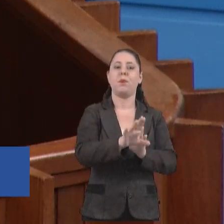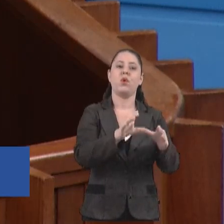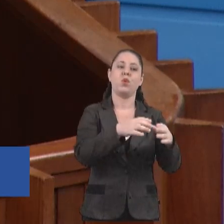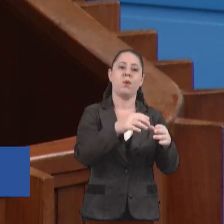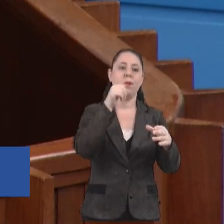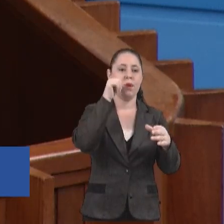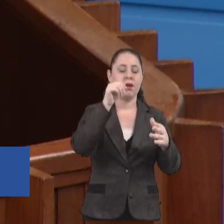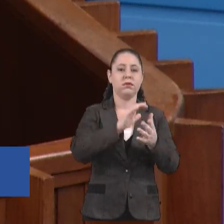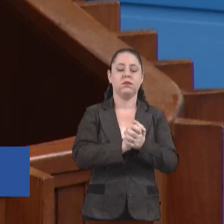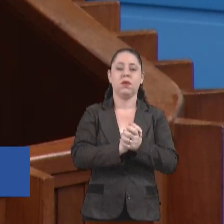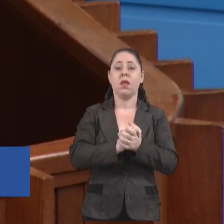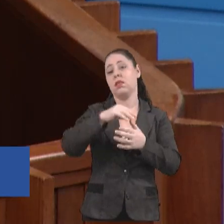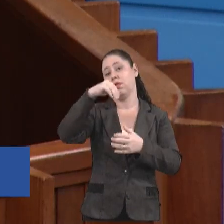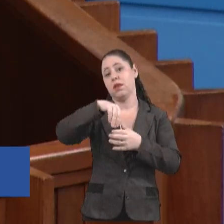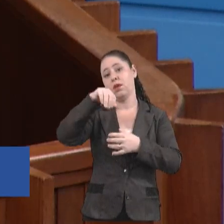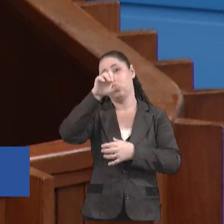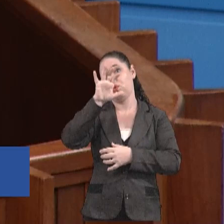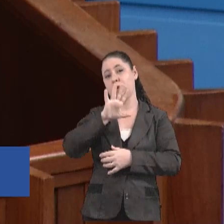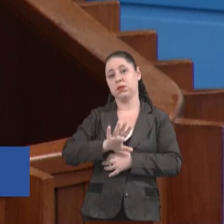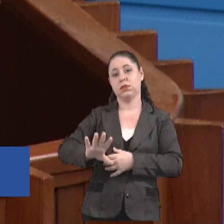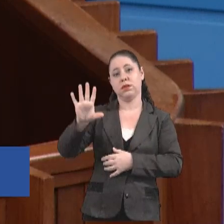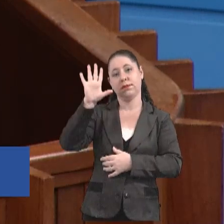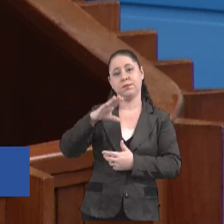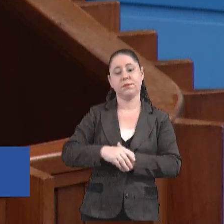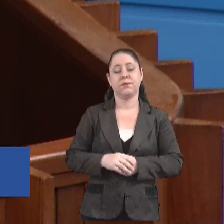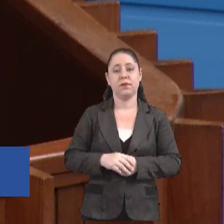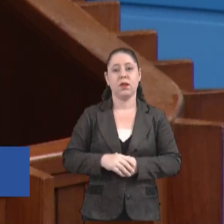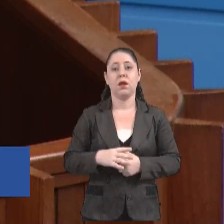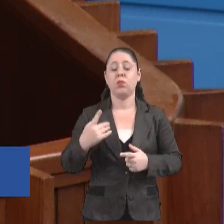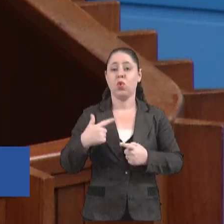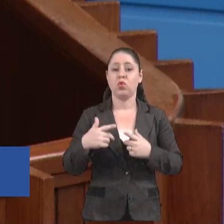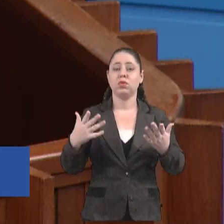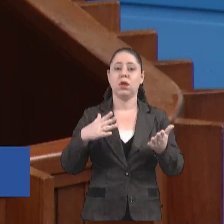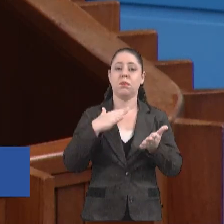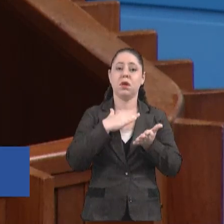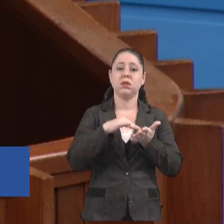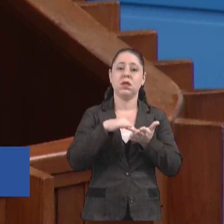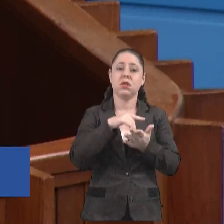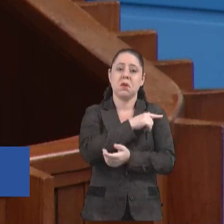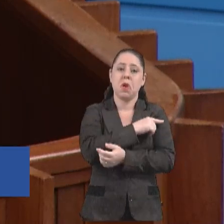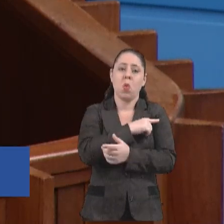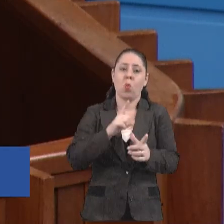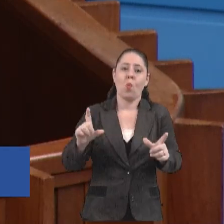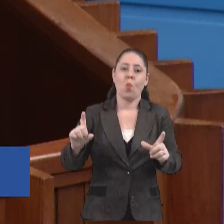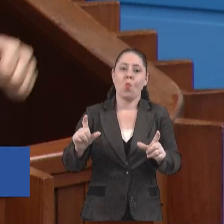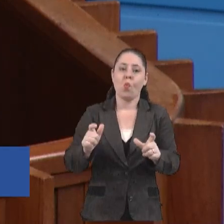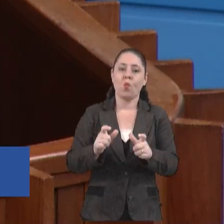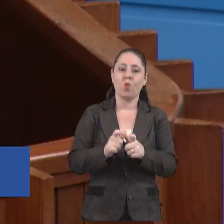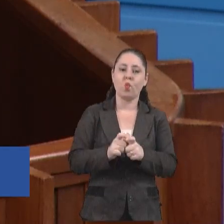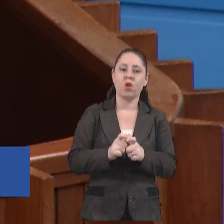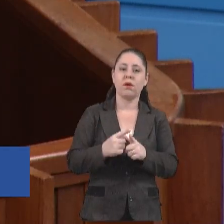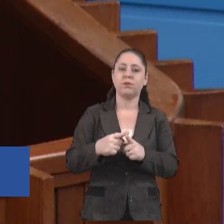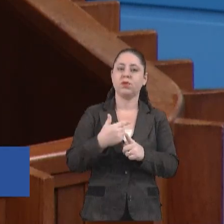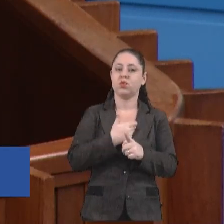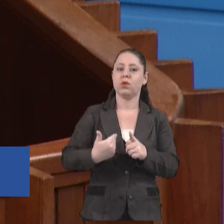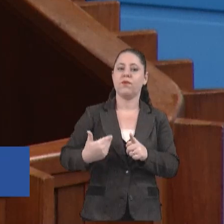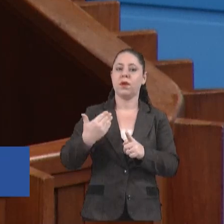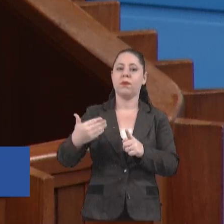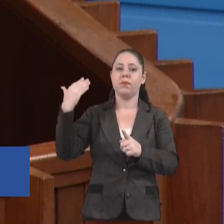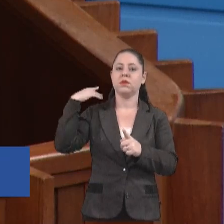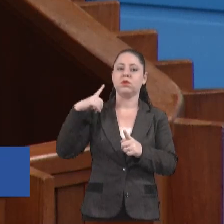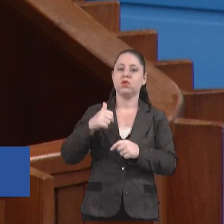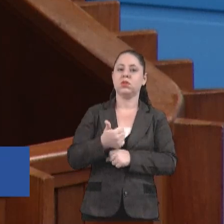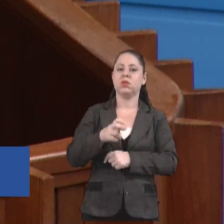mulheres no estado do Mato Grosso do Sul. Porque hoje nós temos uma subsecretaria, inclusive, que reduziu muito de tamanho. Porque no governo passado